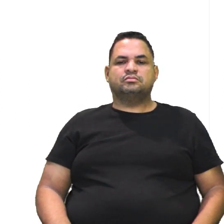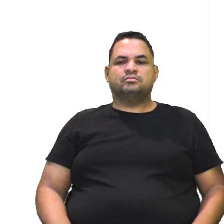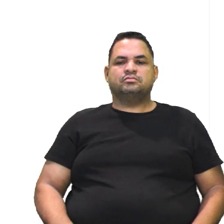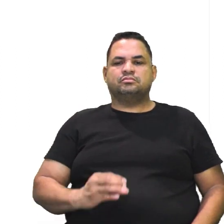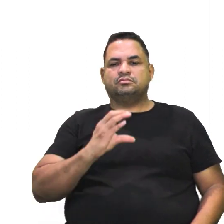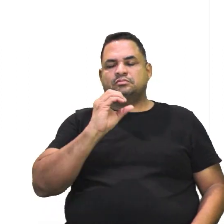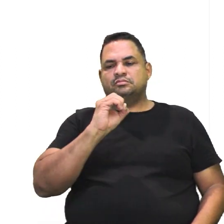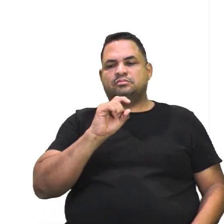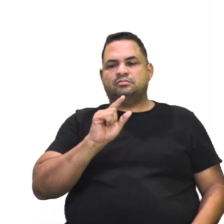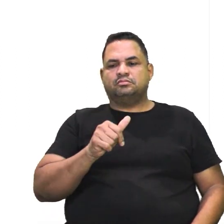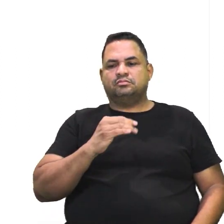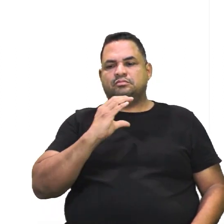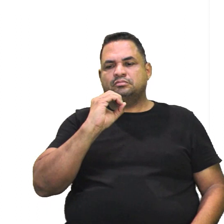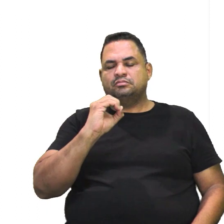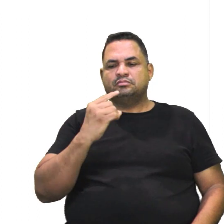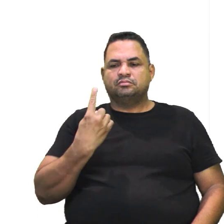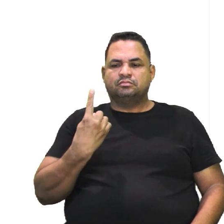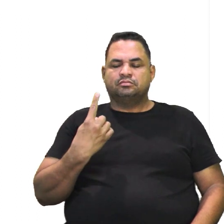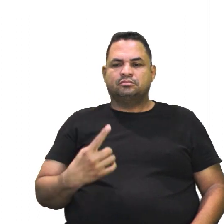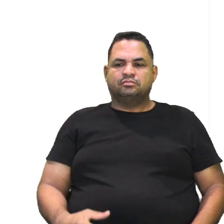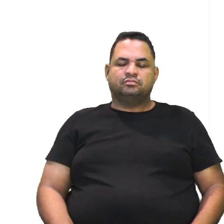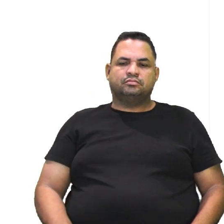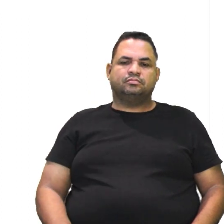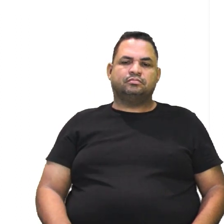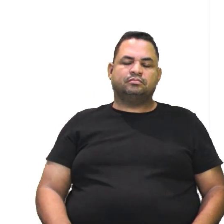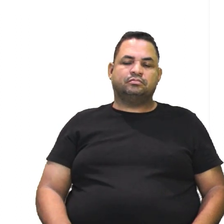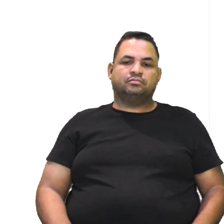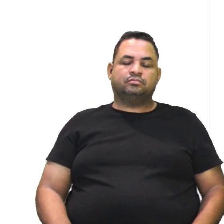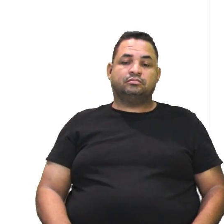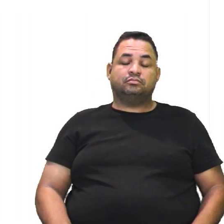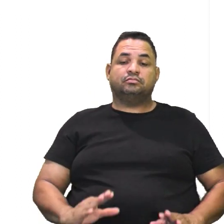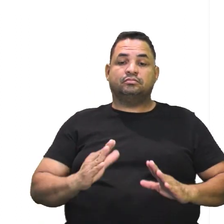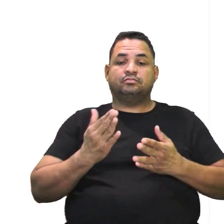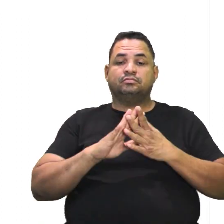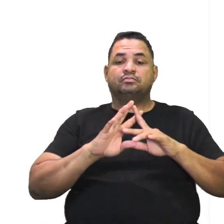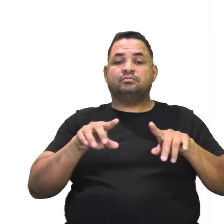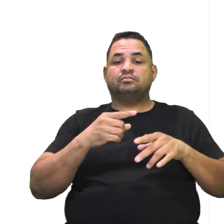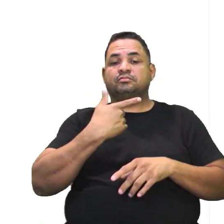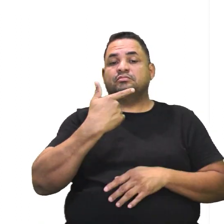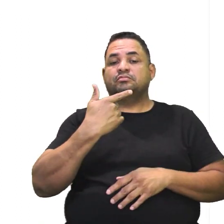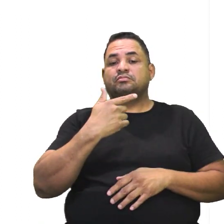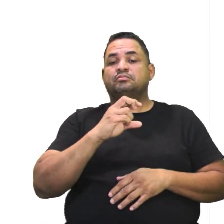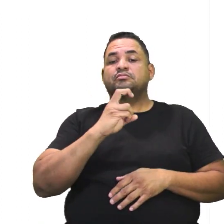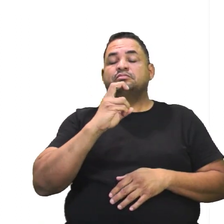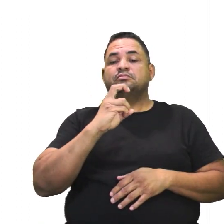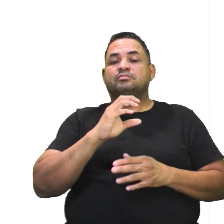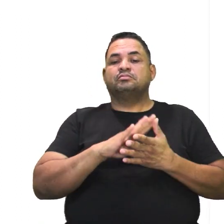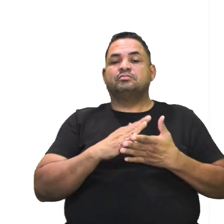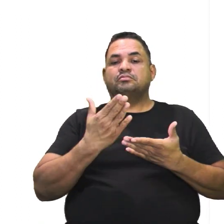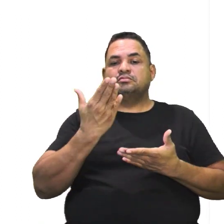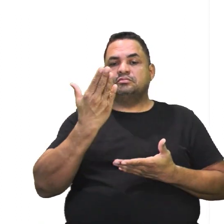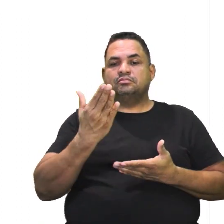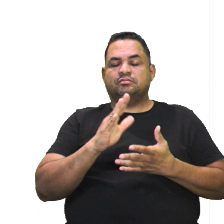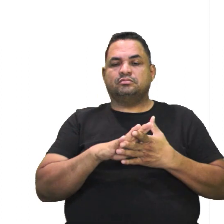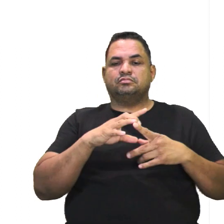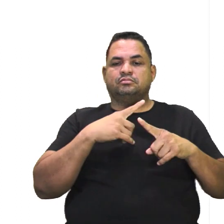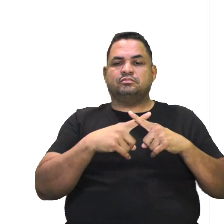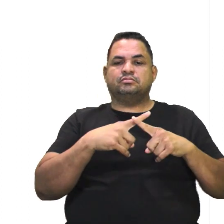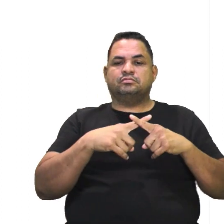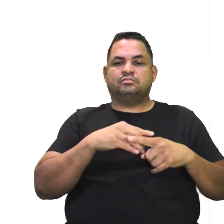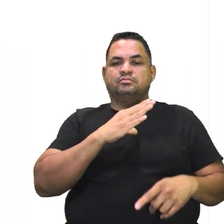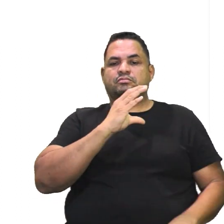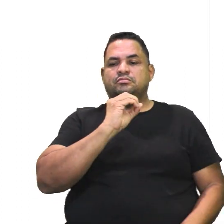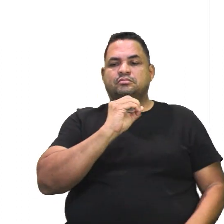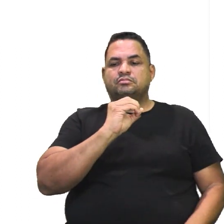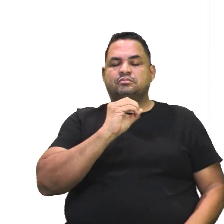então 0,01, 0,1. né? Ah, mas e o 25? E o 5? O 5 está lá, só multiplica, vai ficar